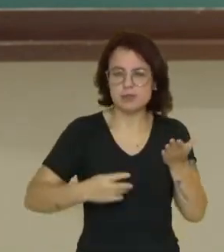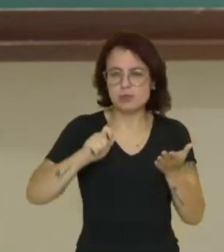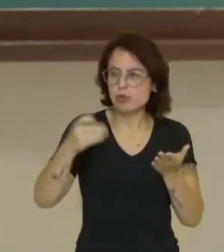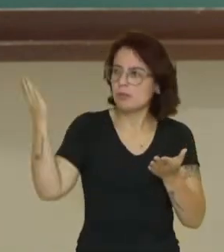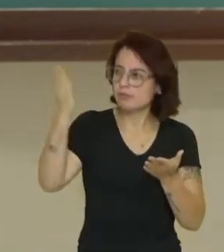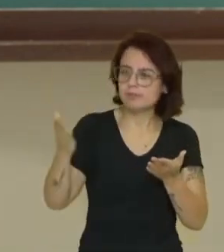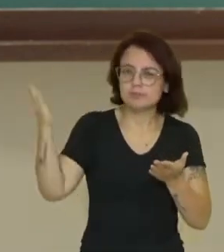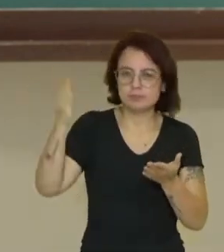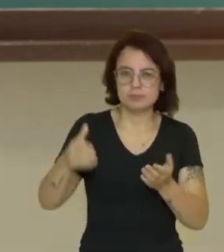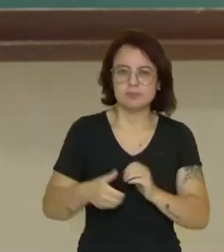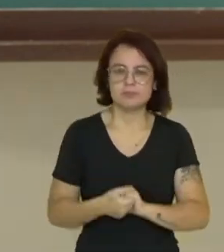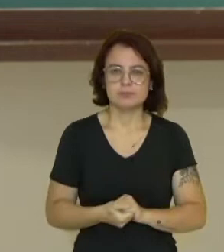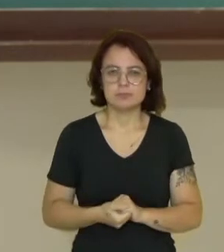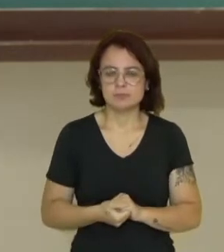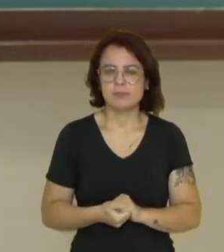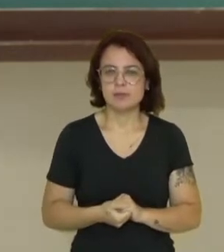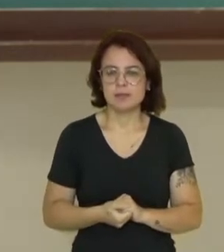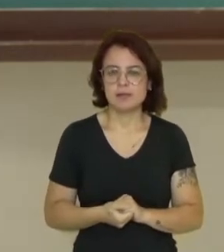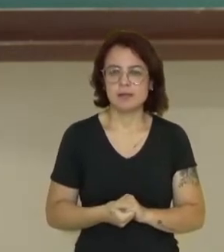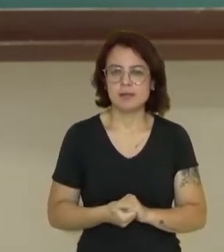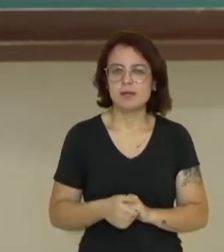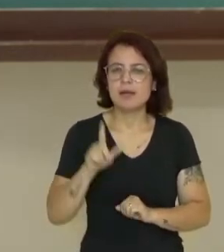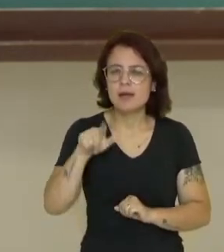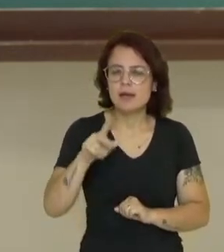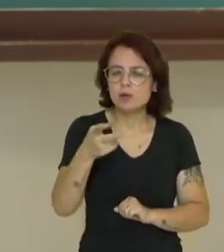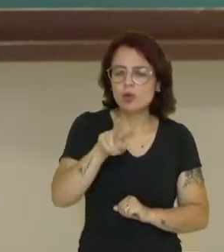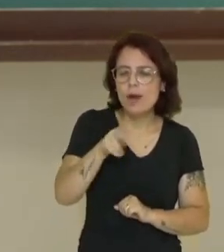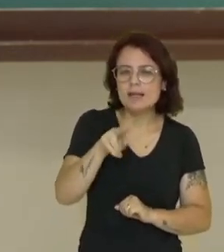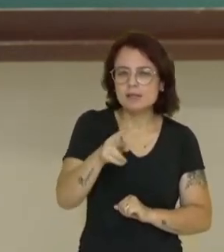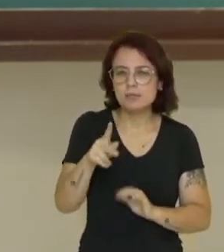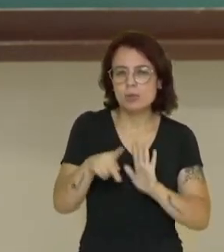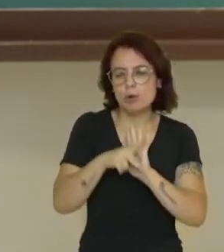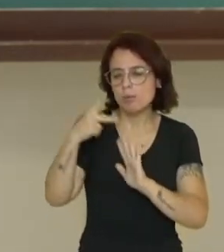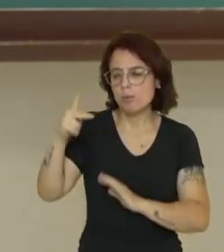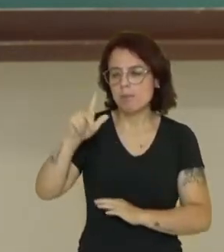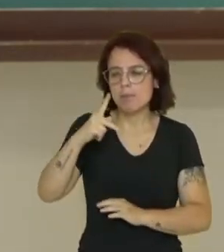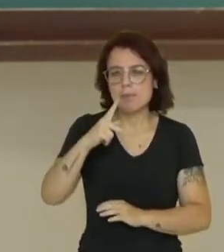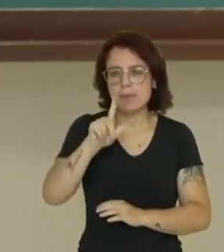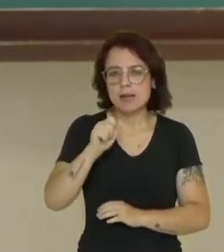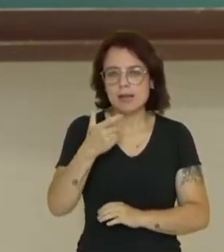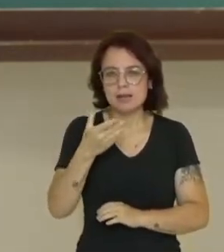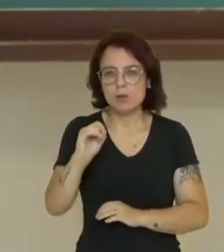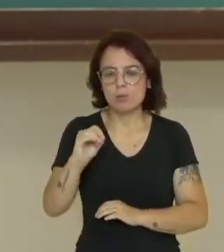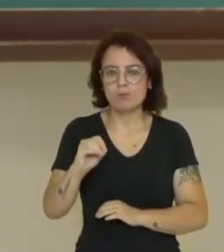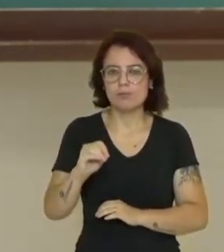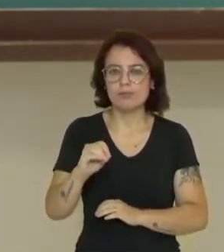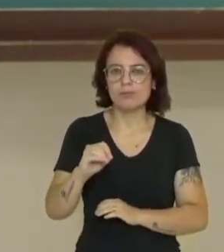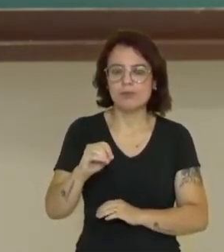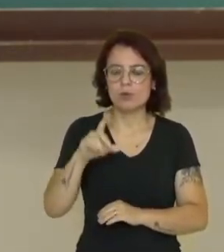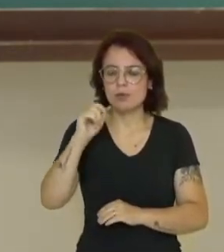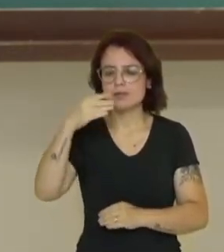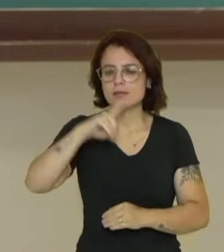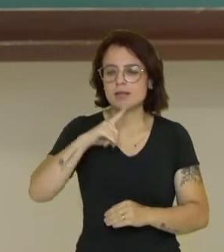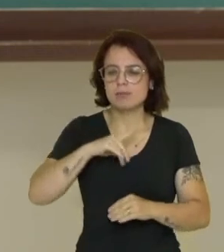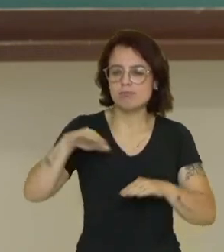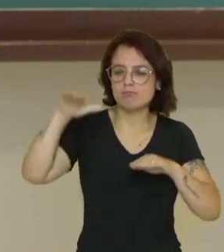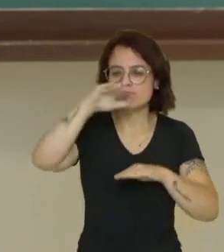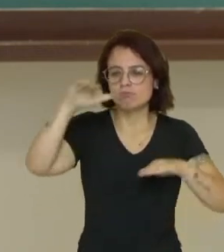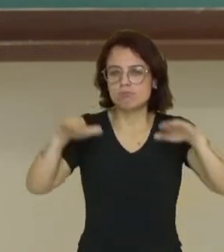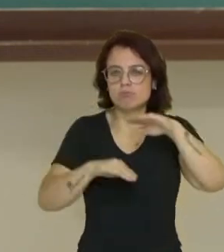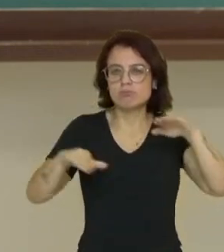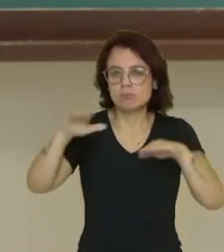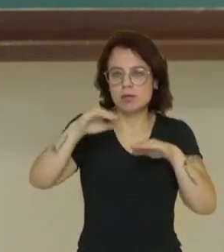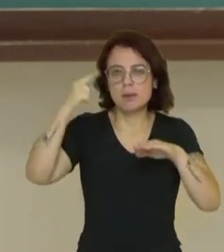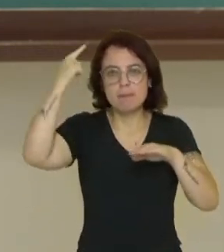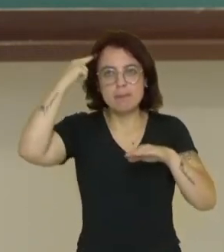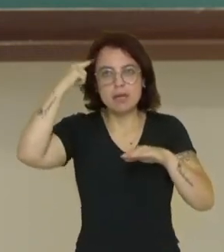ponto. Isso é principal no dualismo platônico, né? Justamente essa hierarquização entre